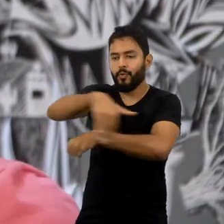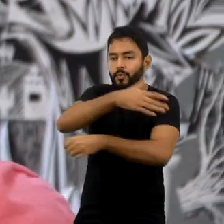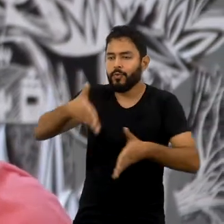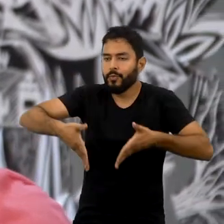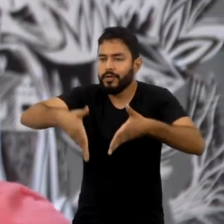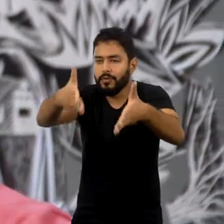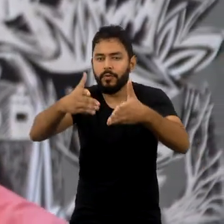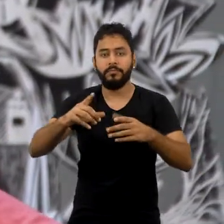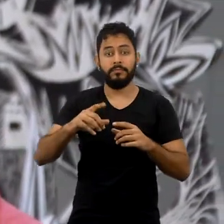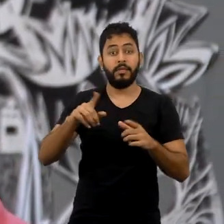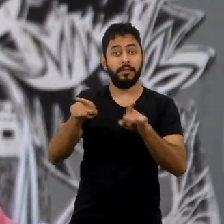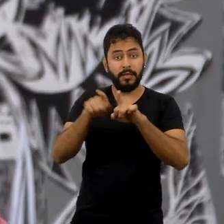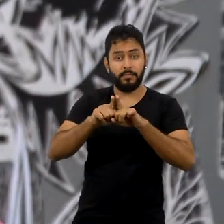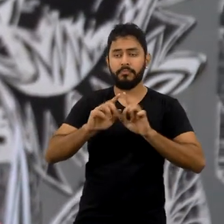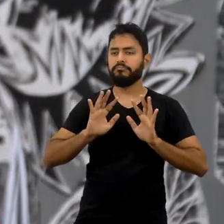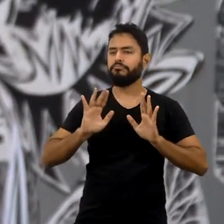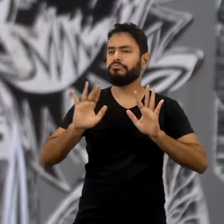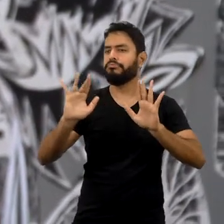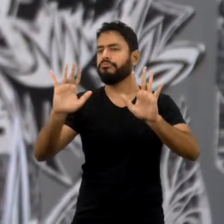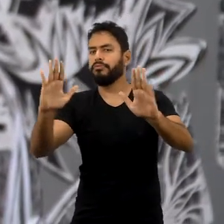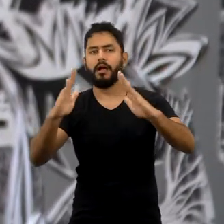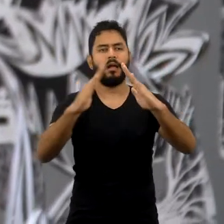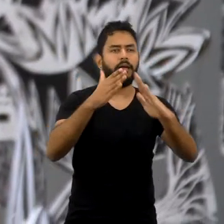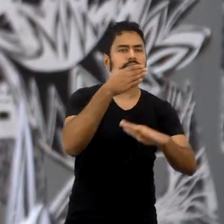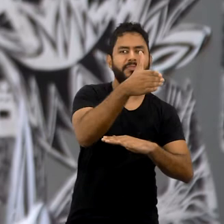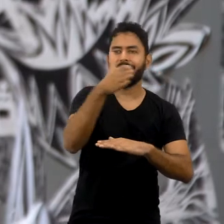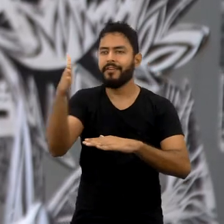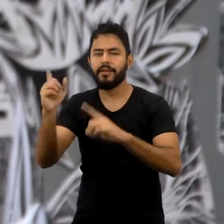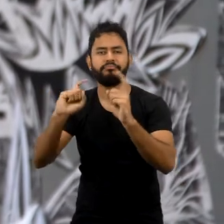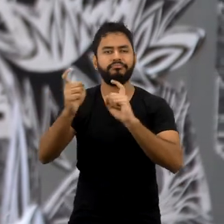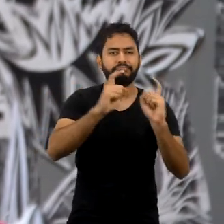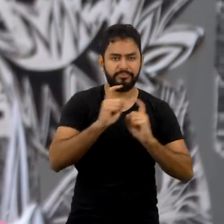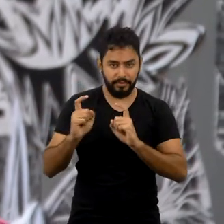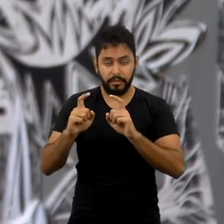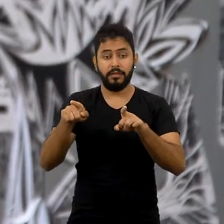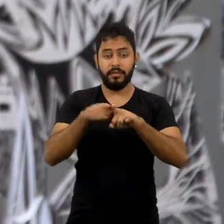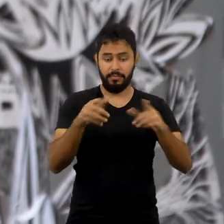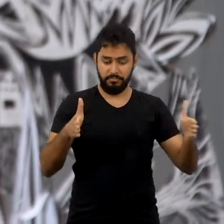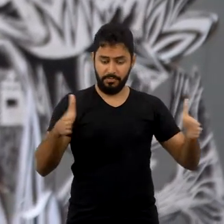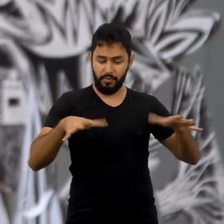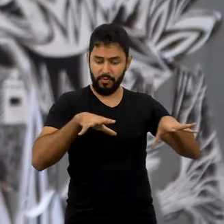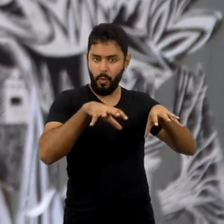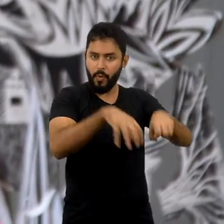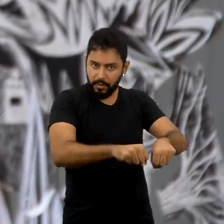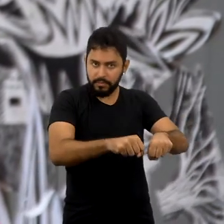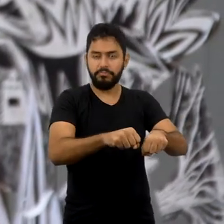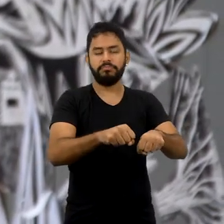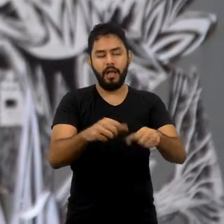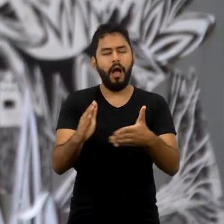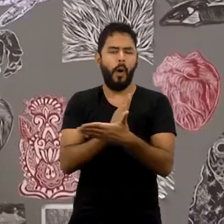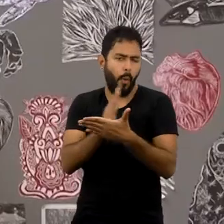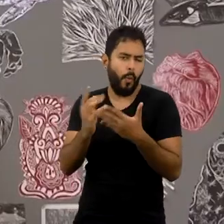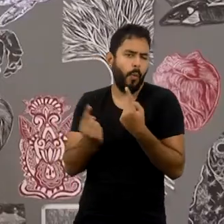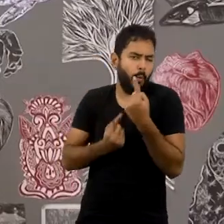para dialogar com a comunidade, né? No período das ocupações, muitos alunos que faziam parte do núcleo de